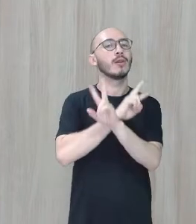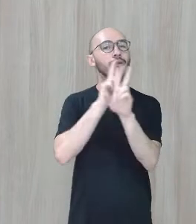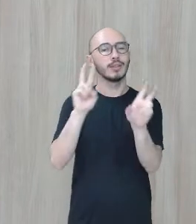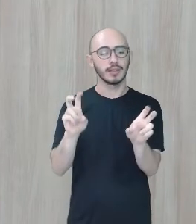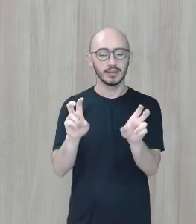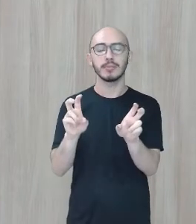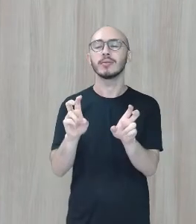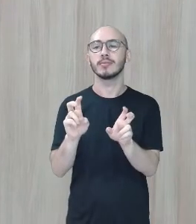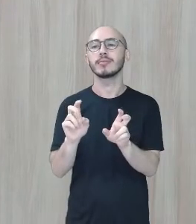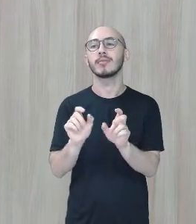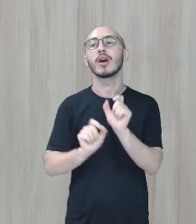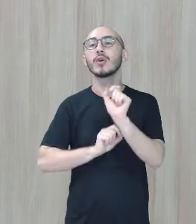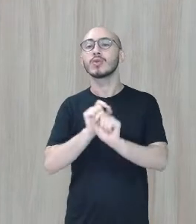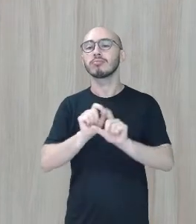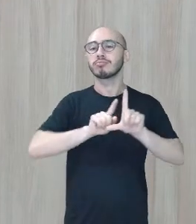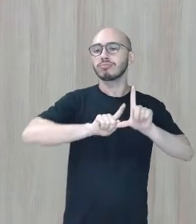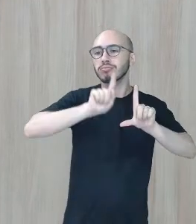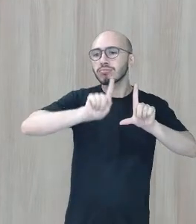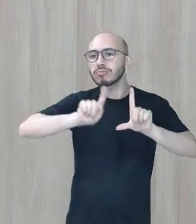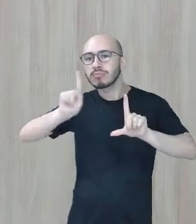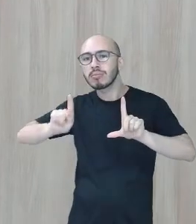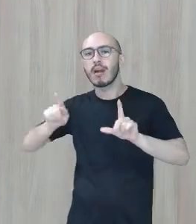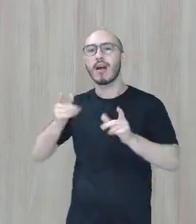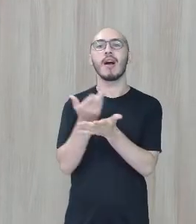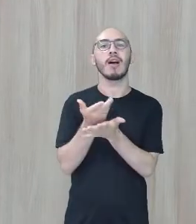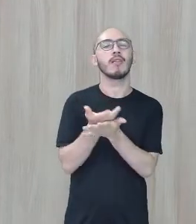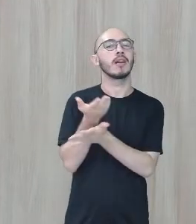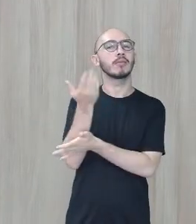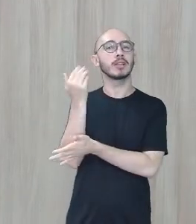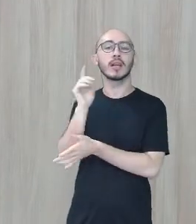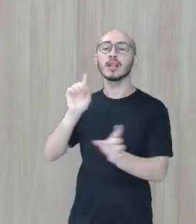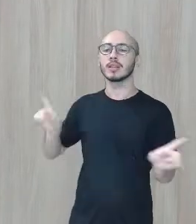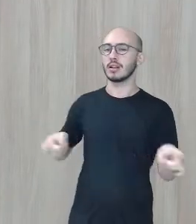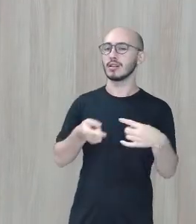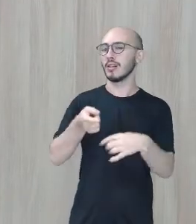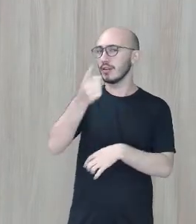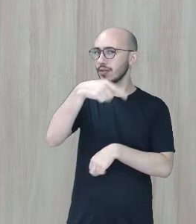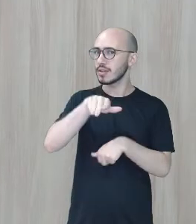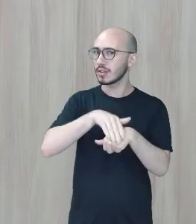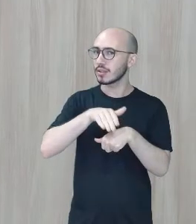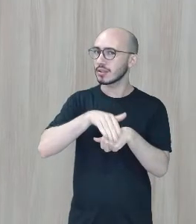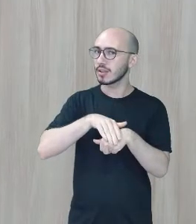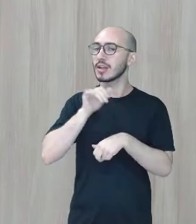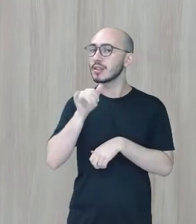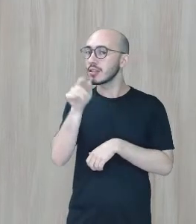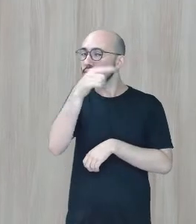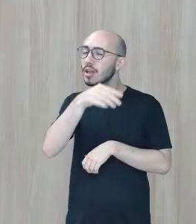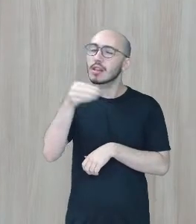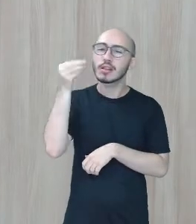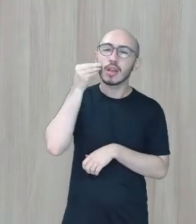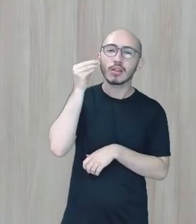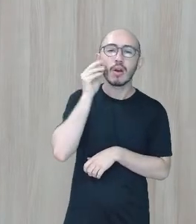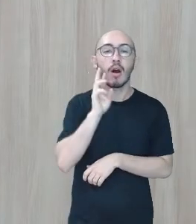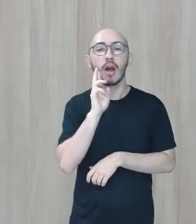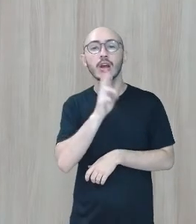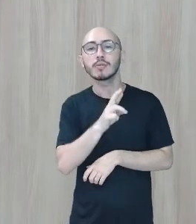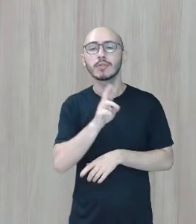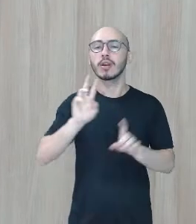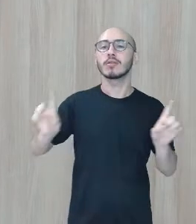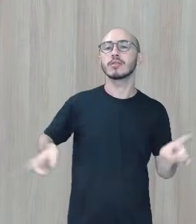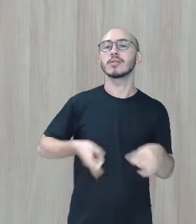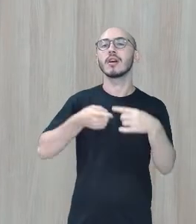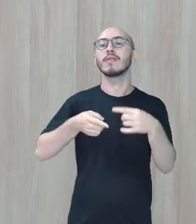assunto de estatística. Na aula passada eu deixei um desafio para você, então se você tentou resolver esse